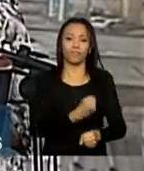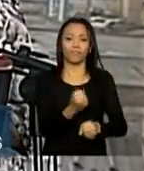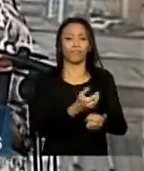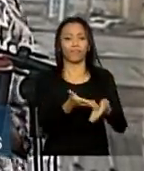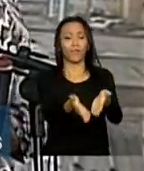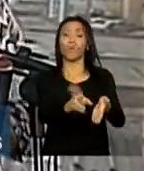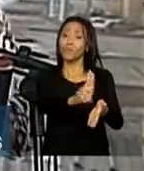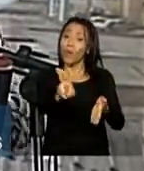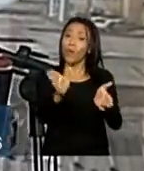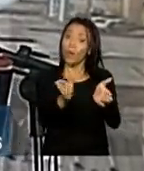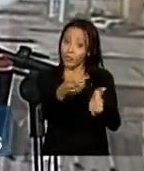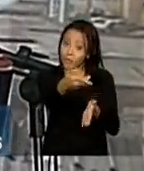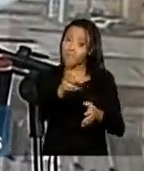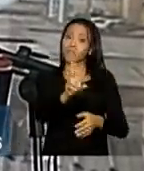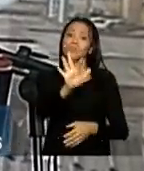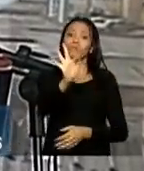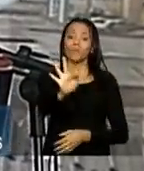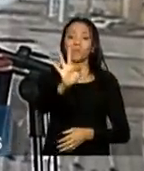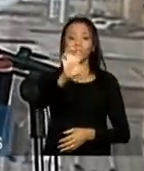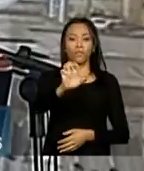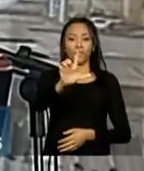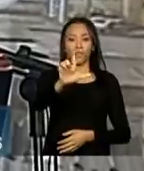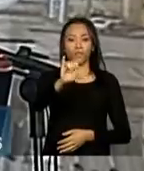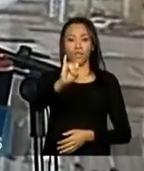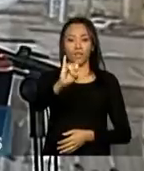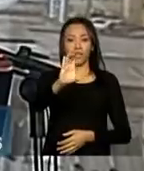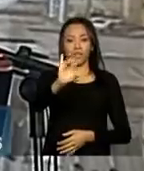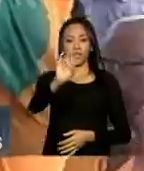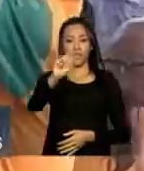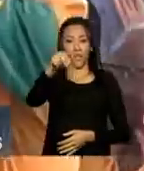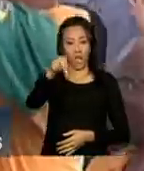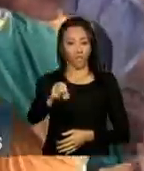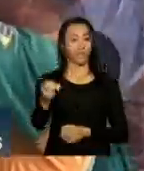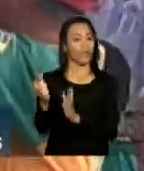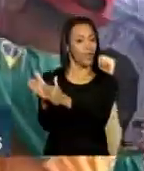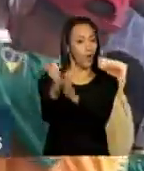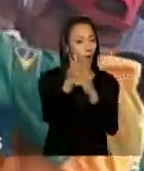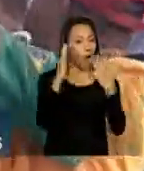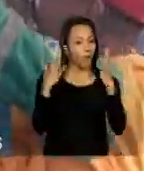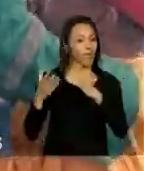do Feliciano em uma homenagem a todos vocês.